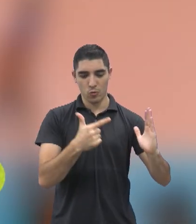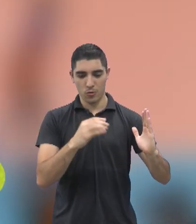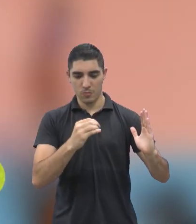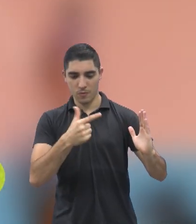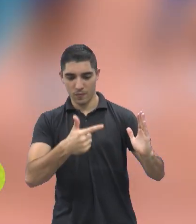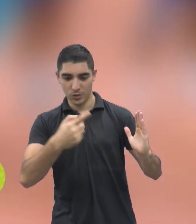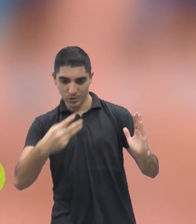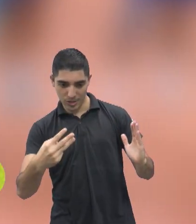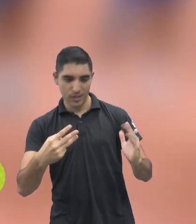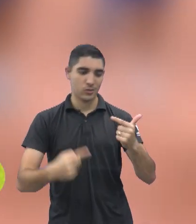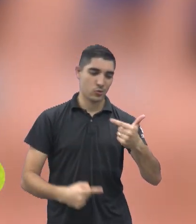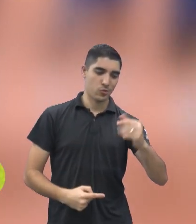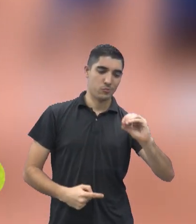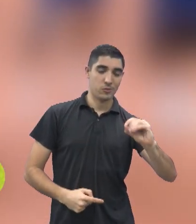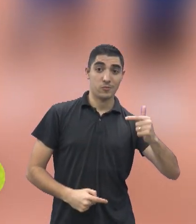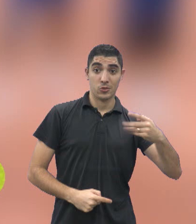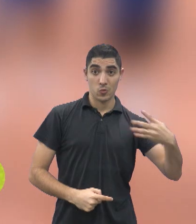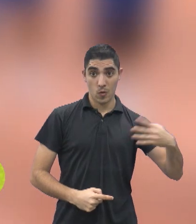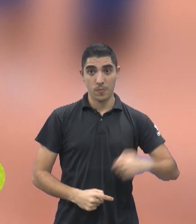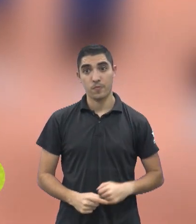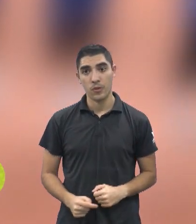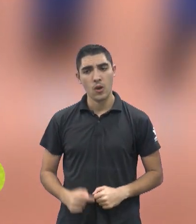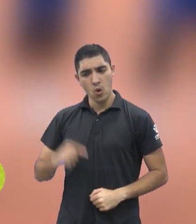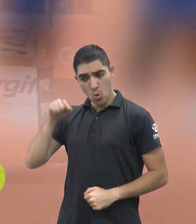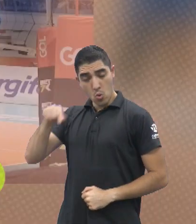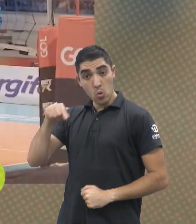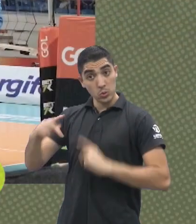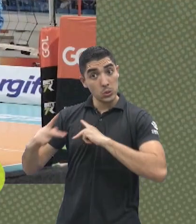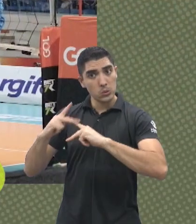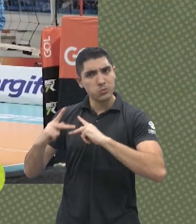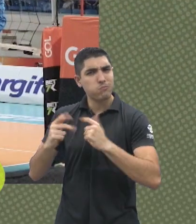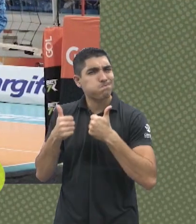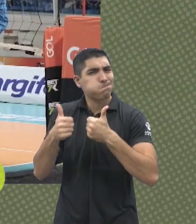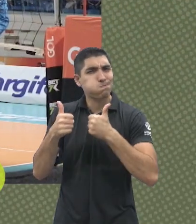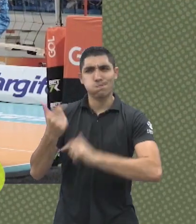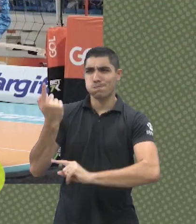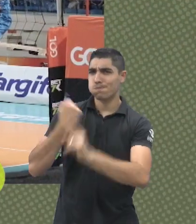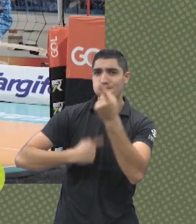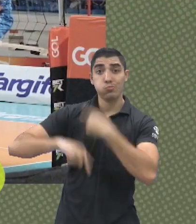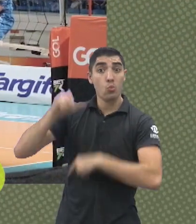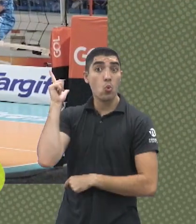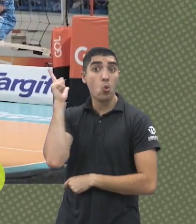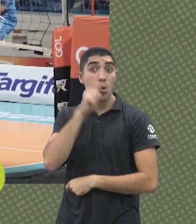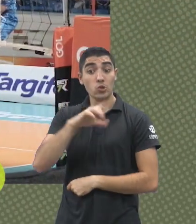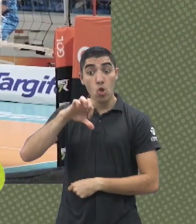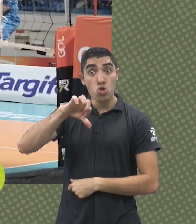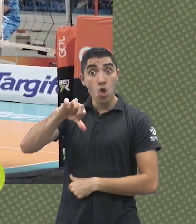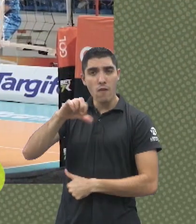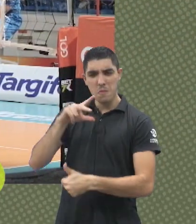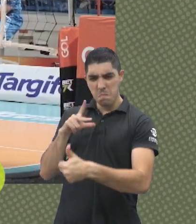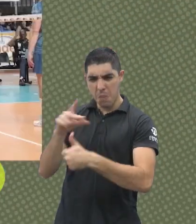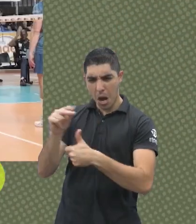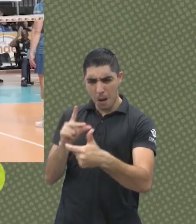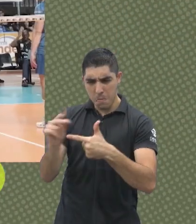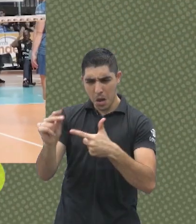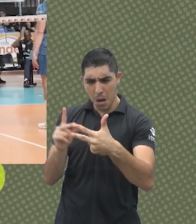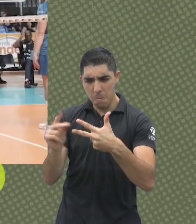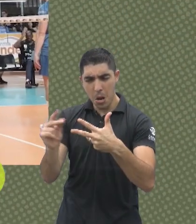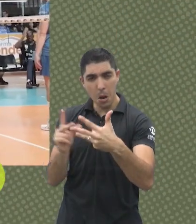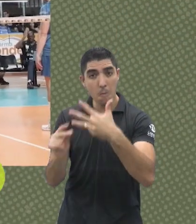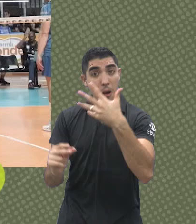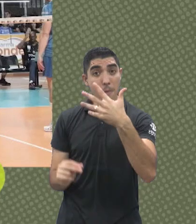O time estava voando em quadra e ainda no ano passado engatou 9 vitórias seguidas nas 9 primeiras